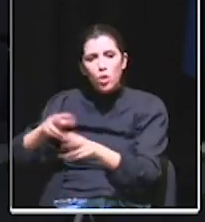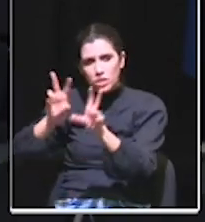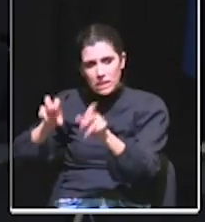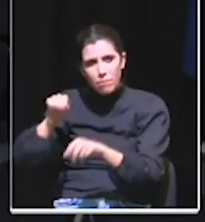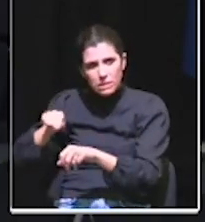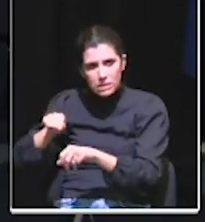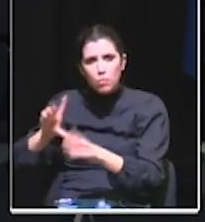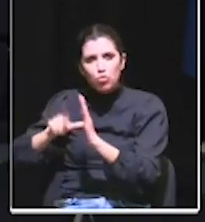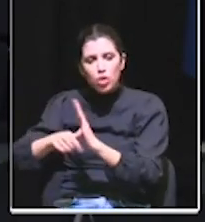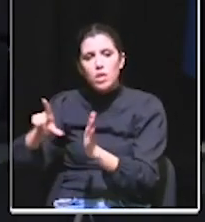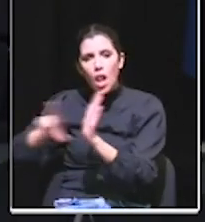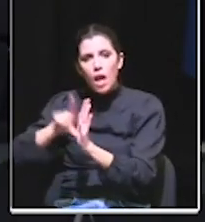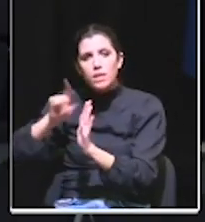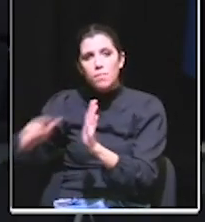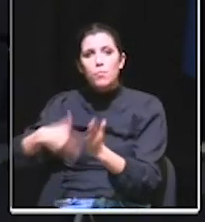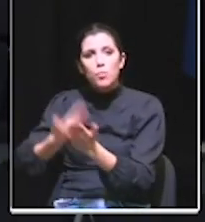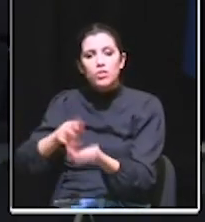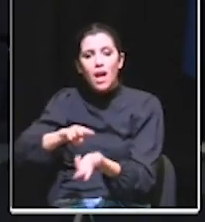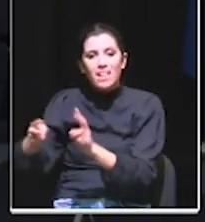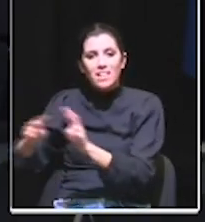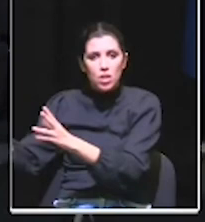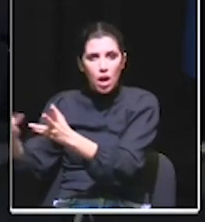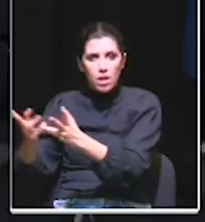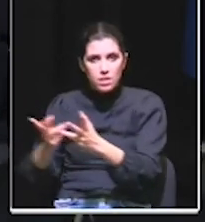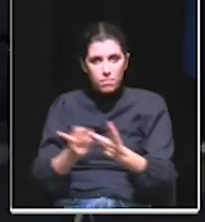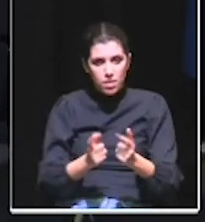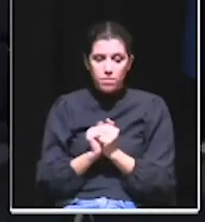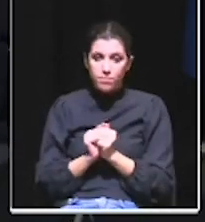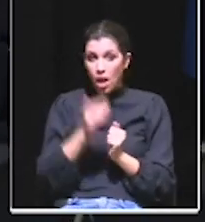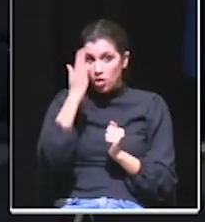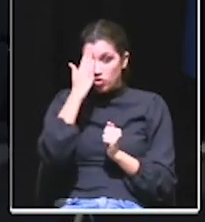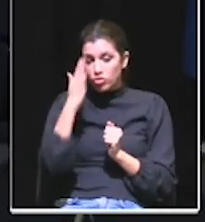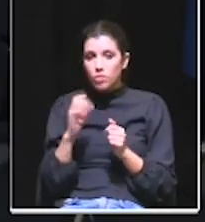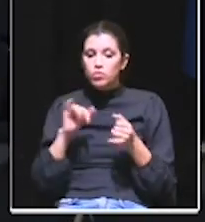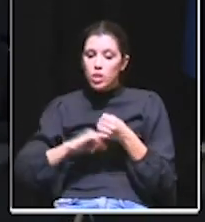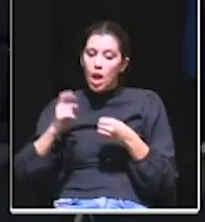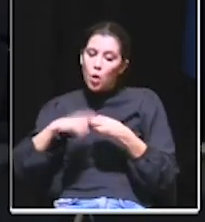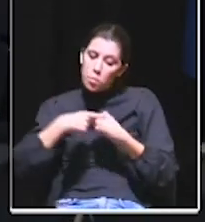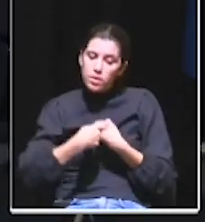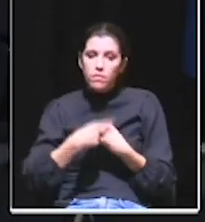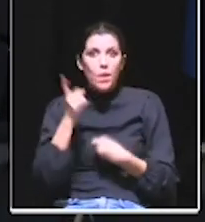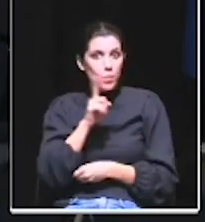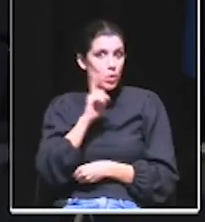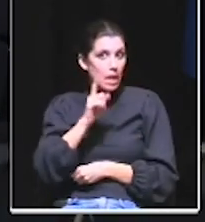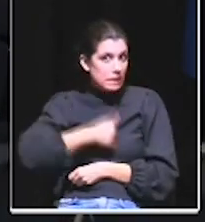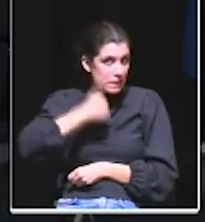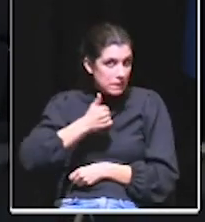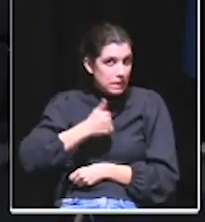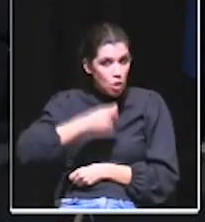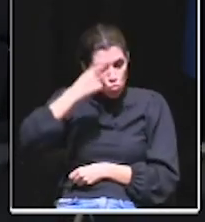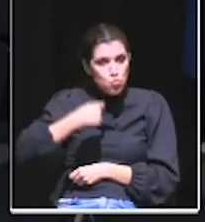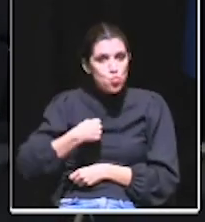matéria, projetos de lei e propostas de alteração orçamental. Consideramos que a questão das cooperativas é essencial e sabemos que isso